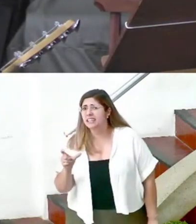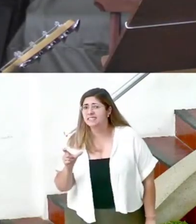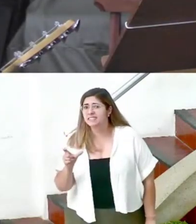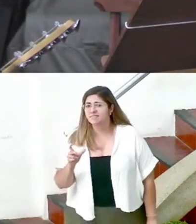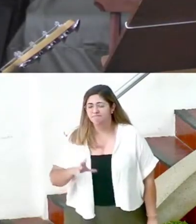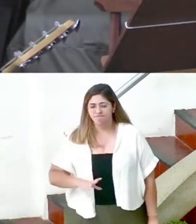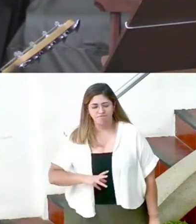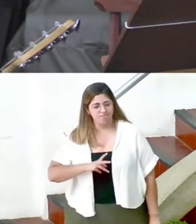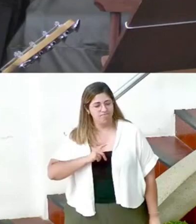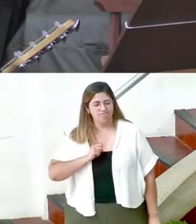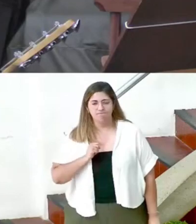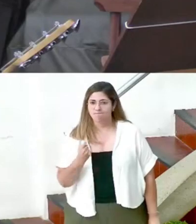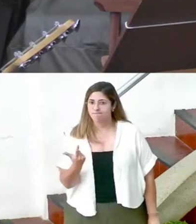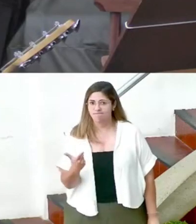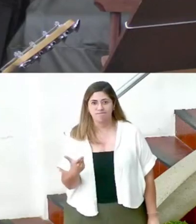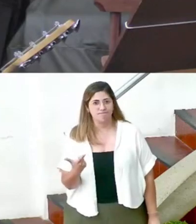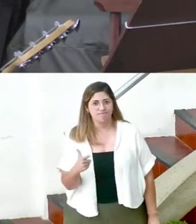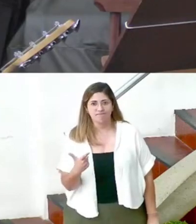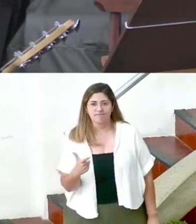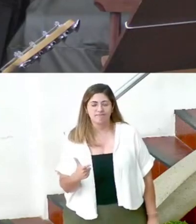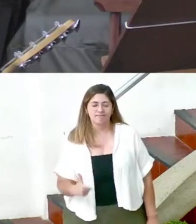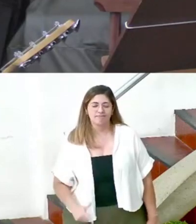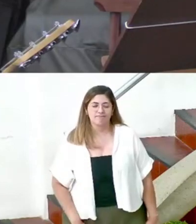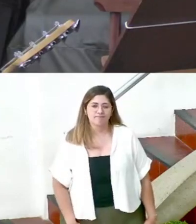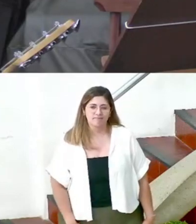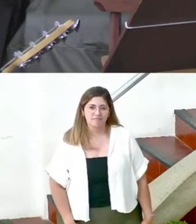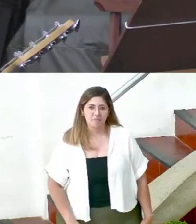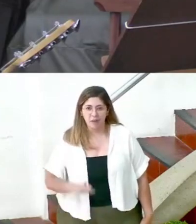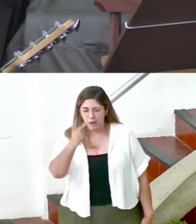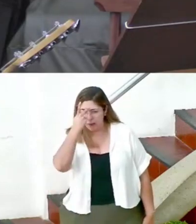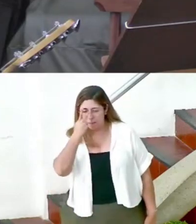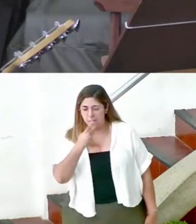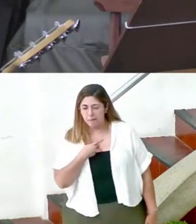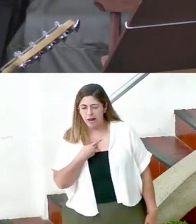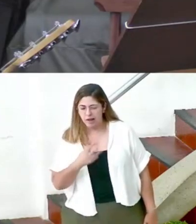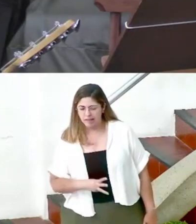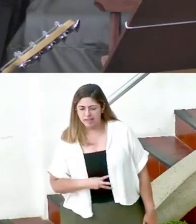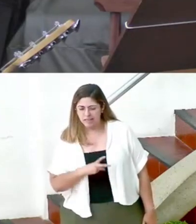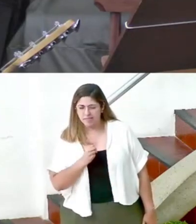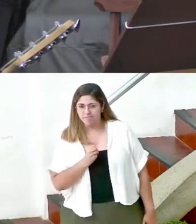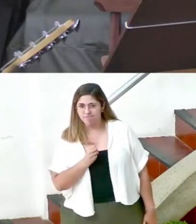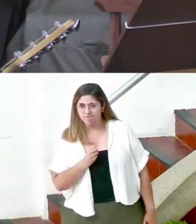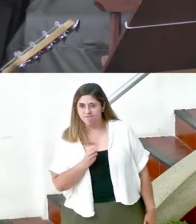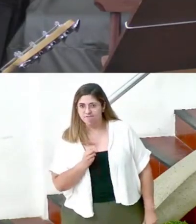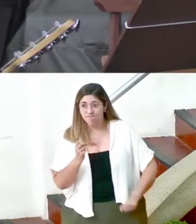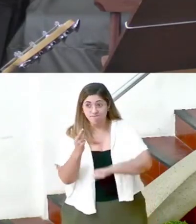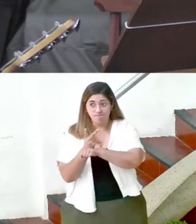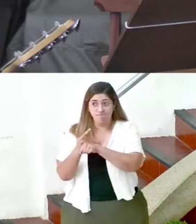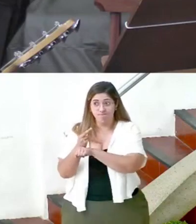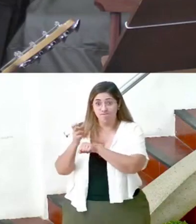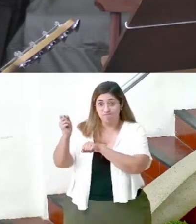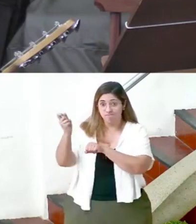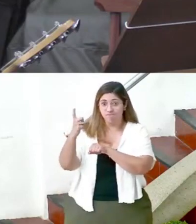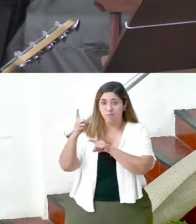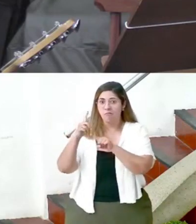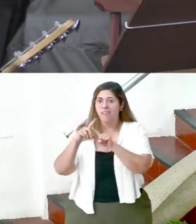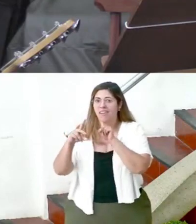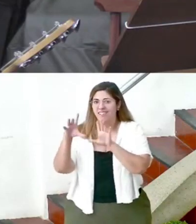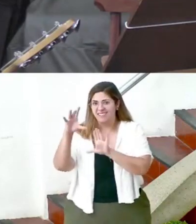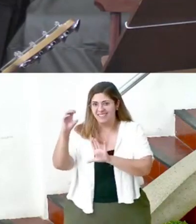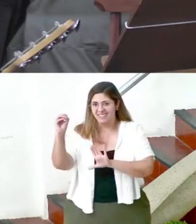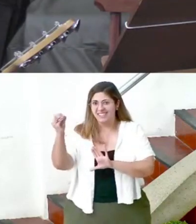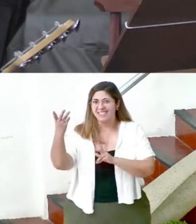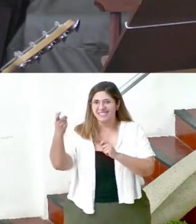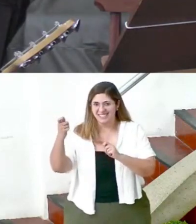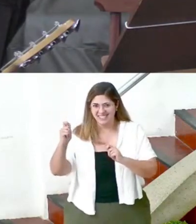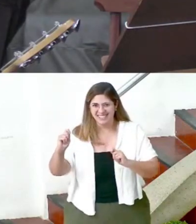é que não são. Porque essa não é uma luz que alcança um coração orgulhoso, irmãos. Não é mesmo. Então, eu digo